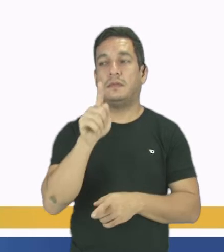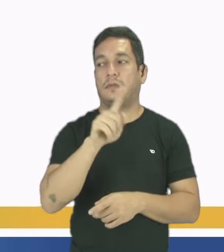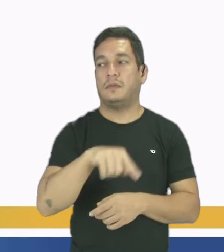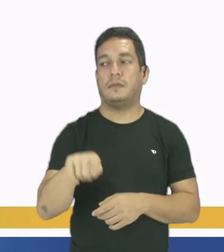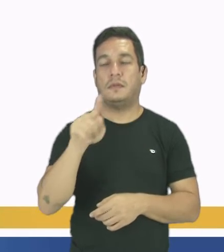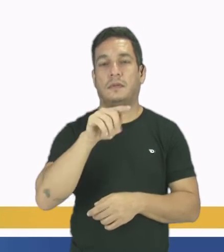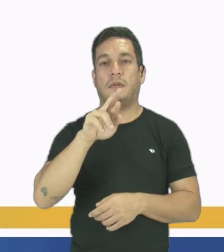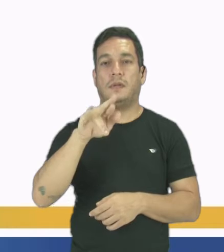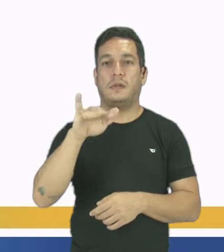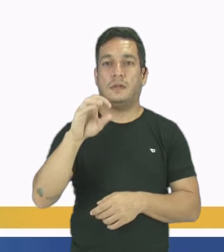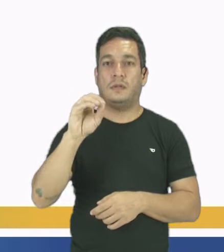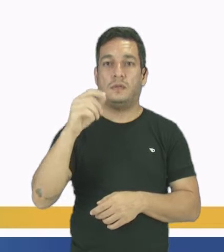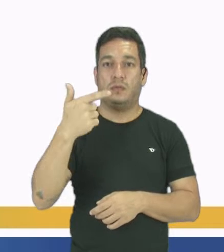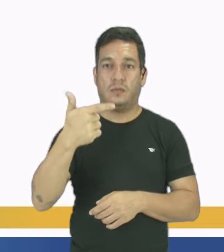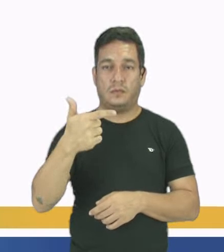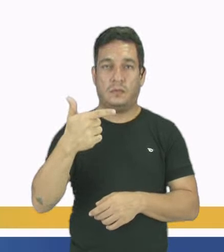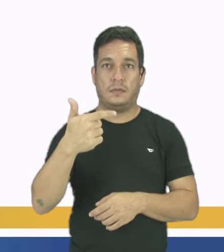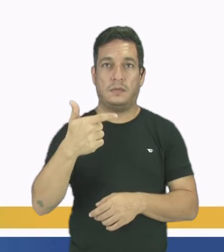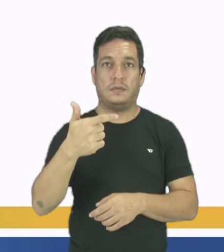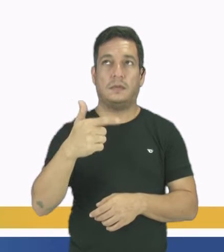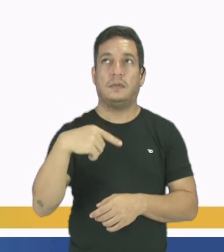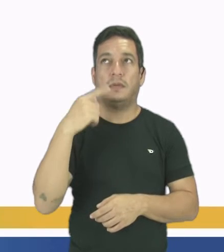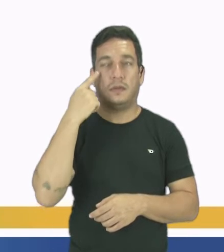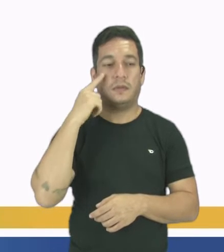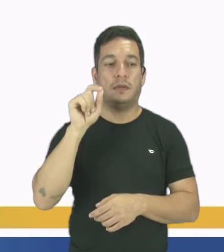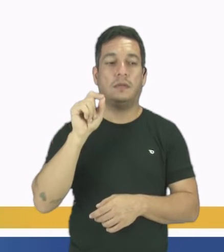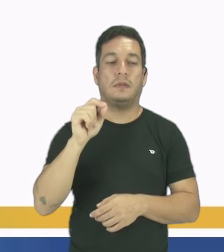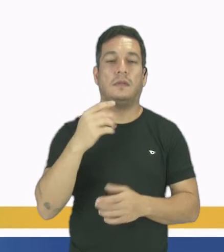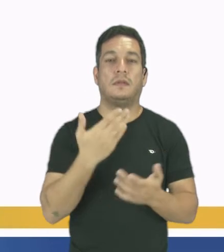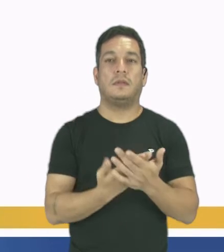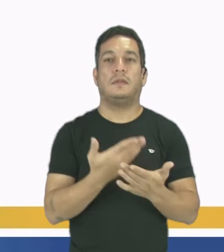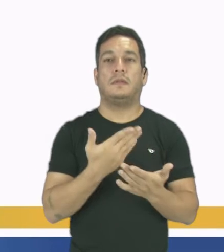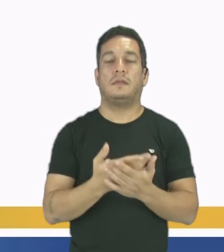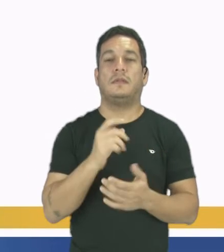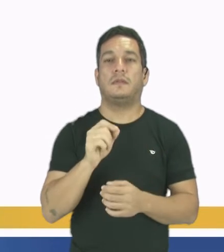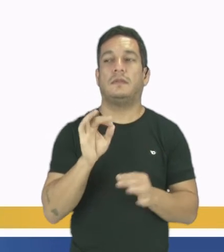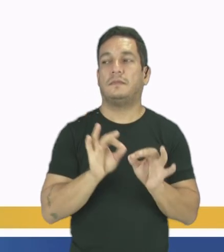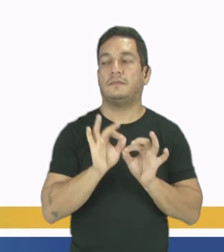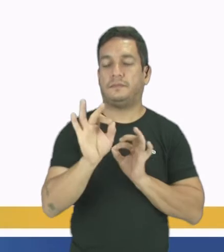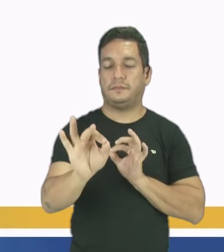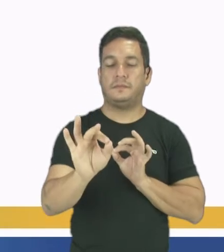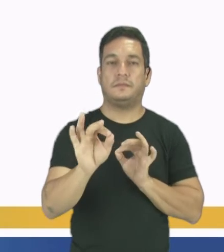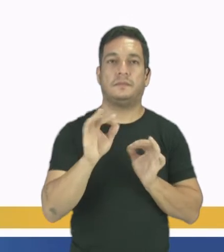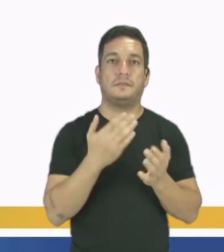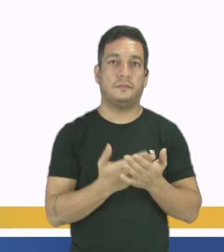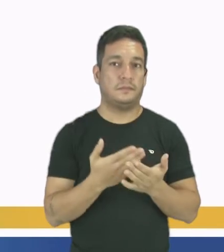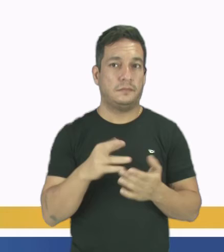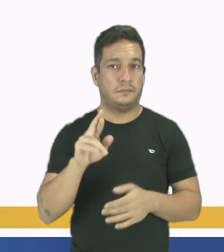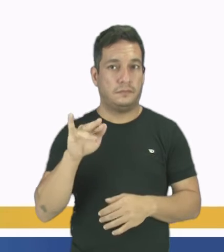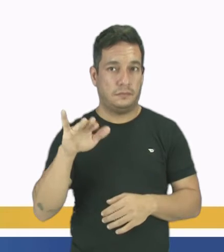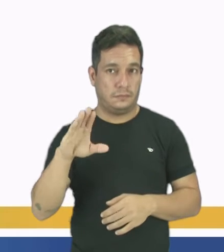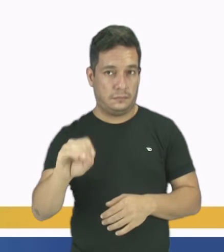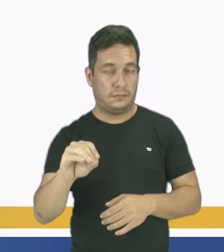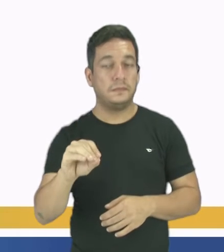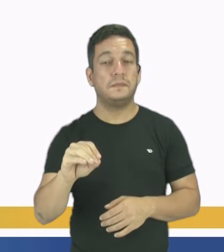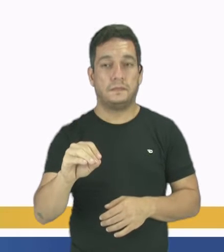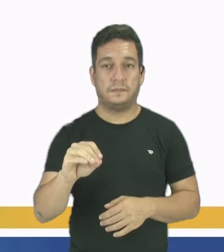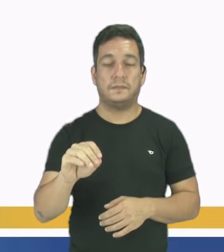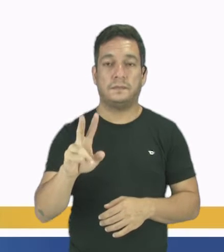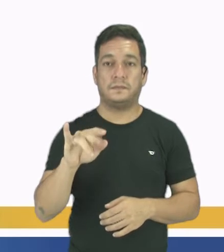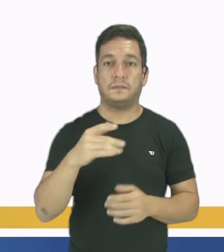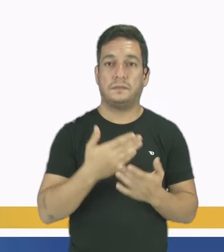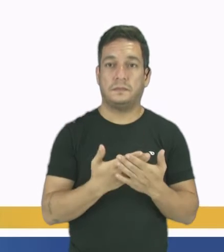lambda de raio 2. E aí a ideia do estudo é o distanciamento desse raio, né? O estudo